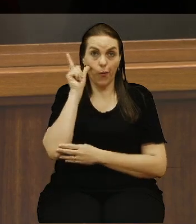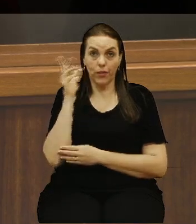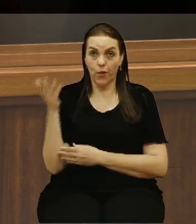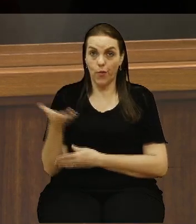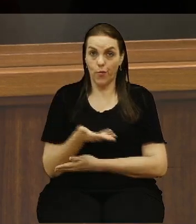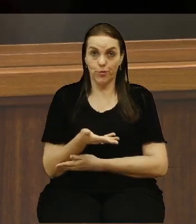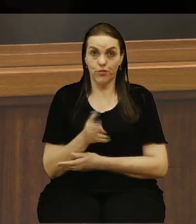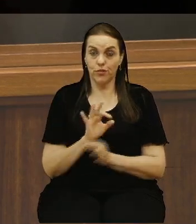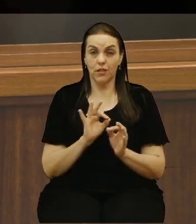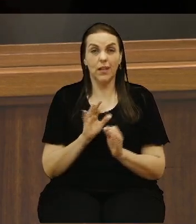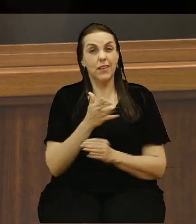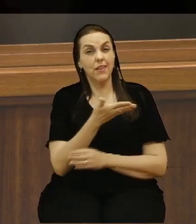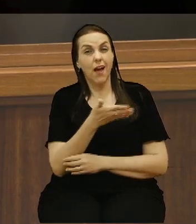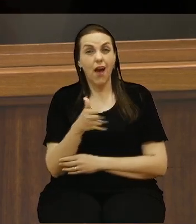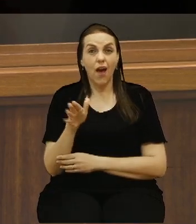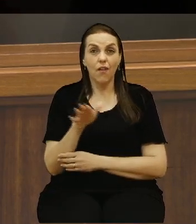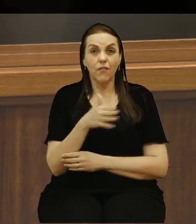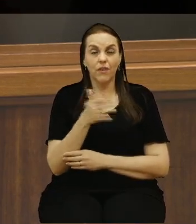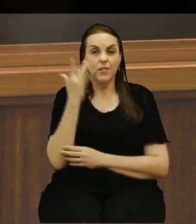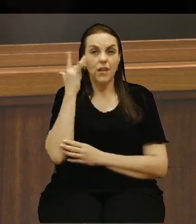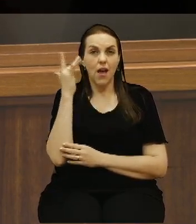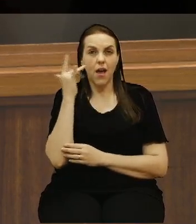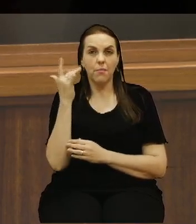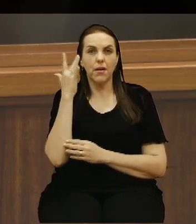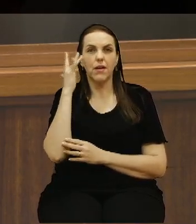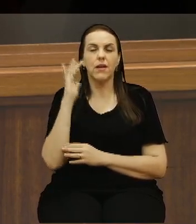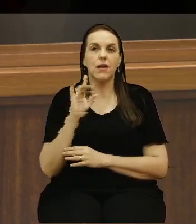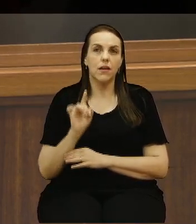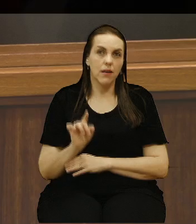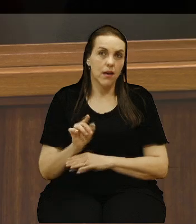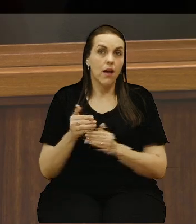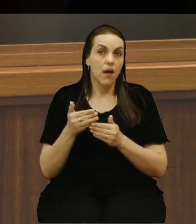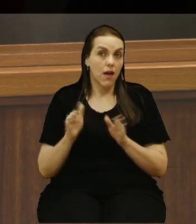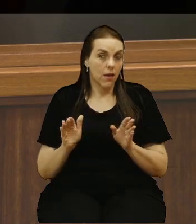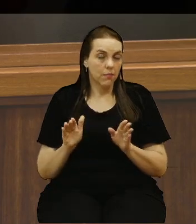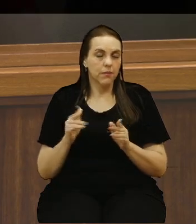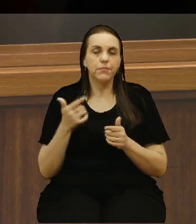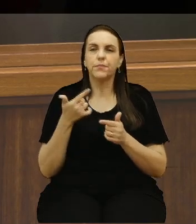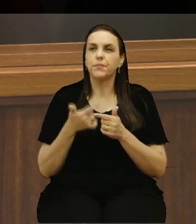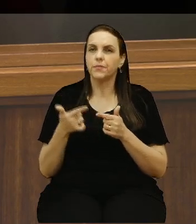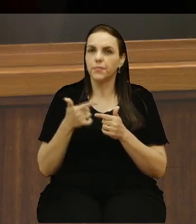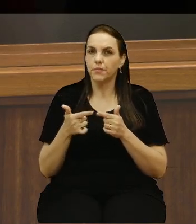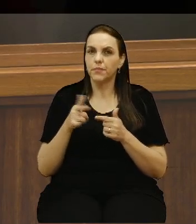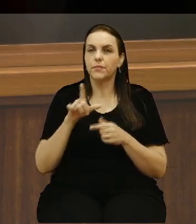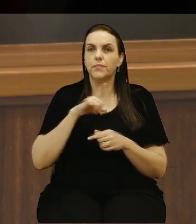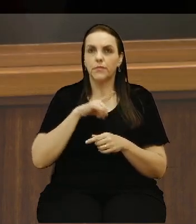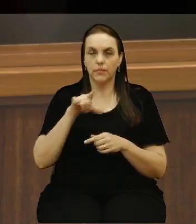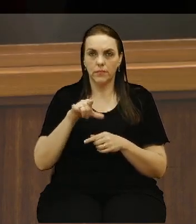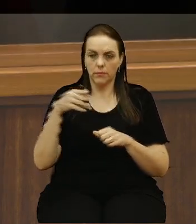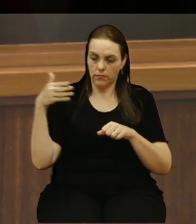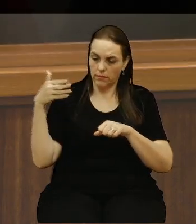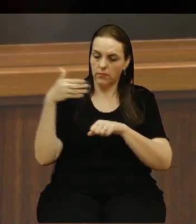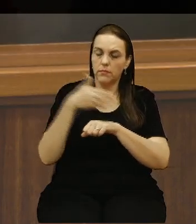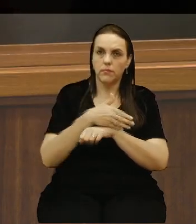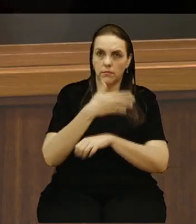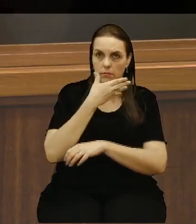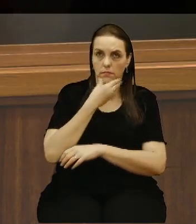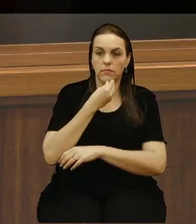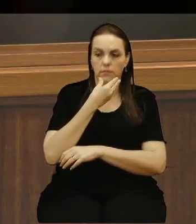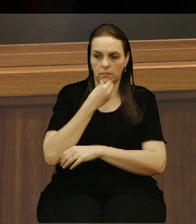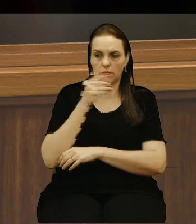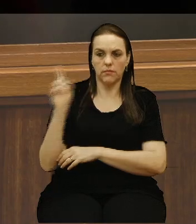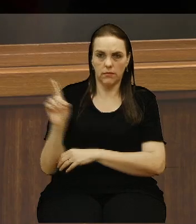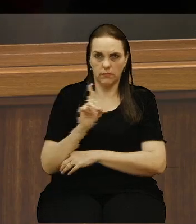hoje, talvez abra amanhã, por um problema. Entrou um senhor na minha frente,